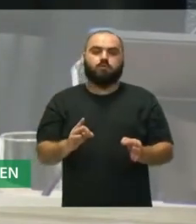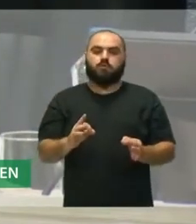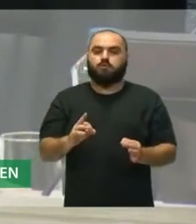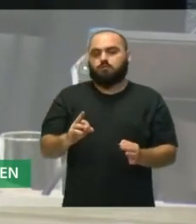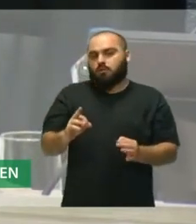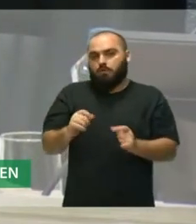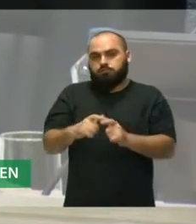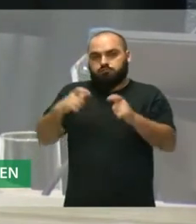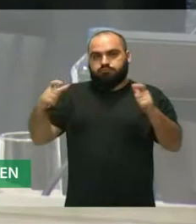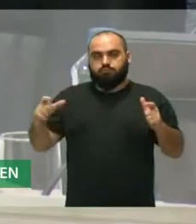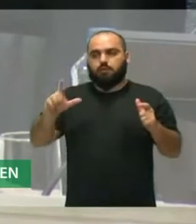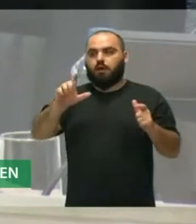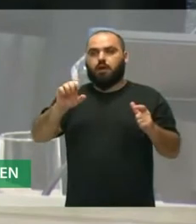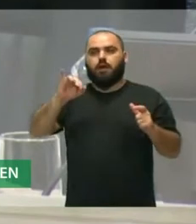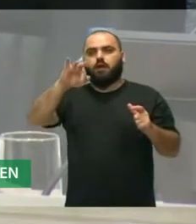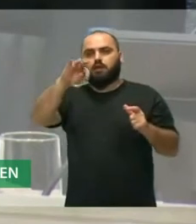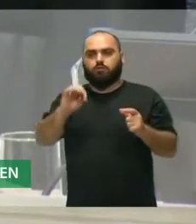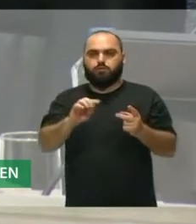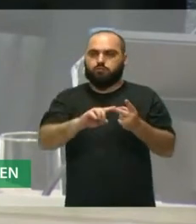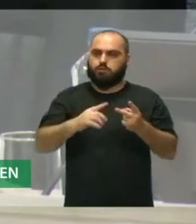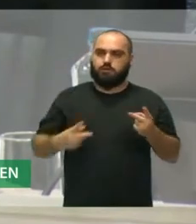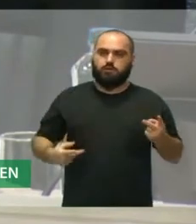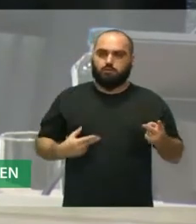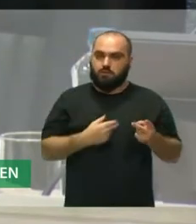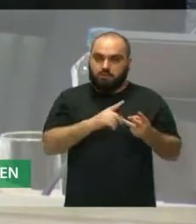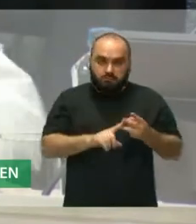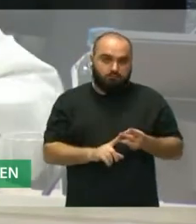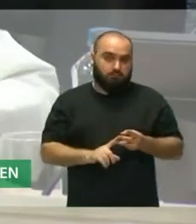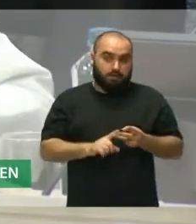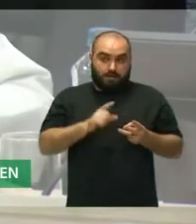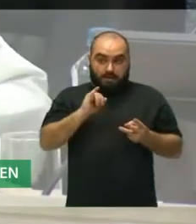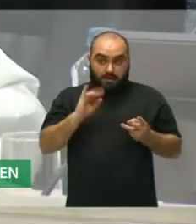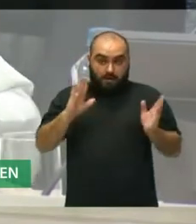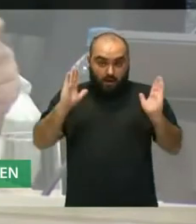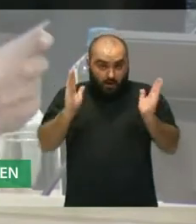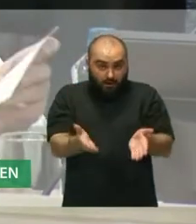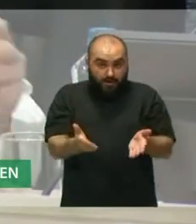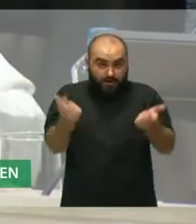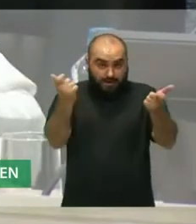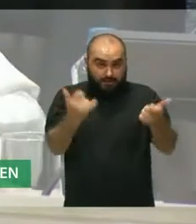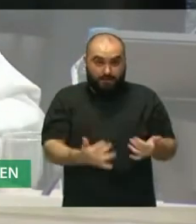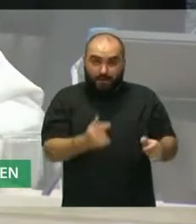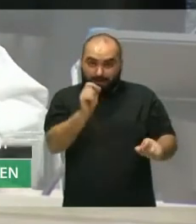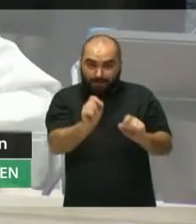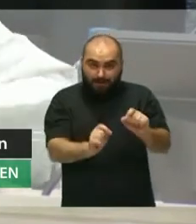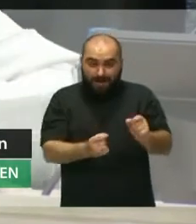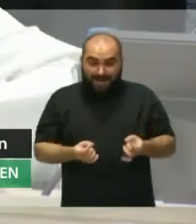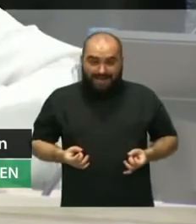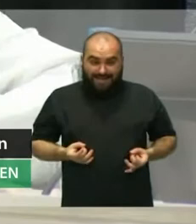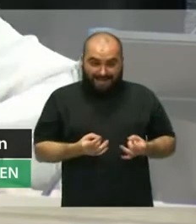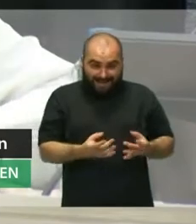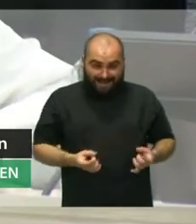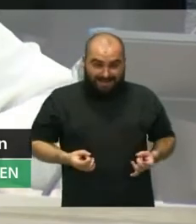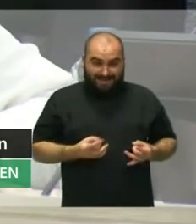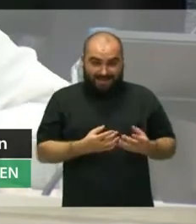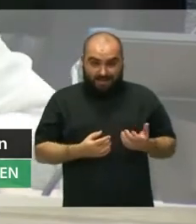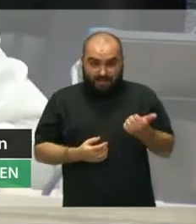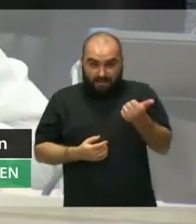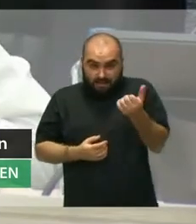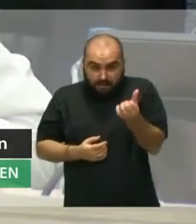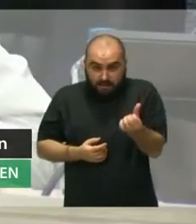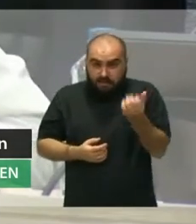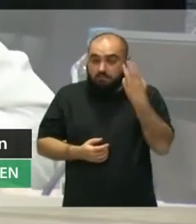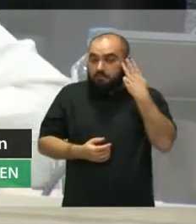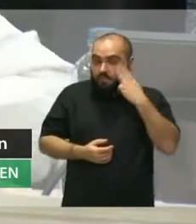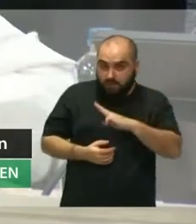leitos, o número de cirurgias. Então, se hoje eu digo que a gente gasta em torno de 16